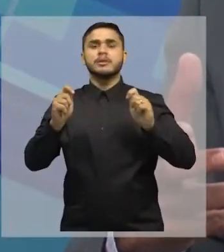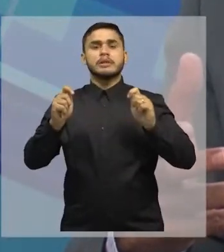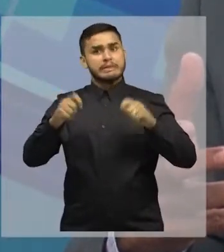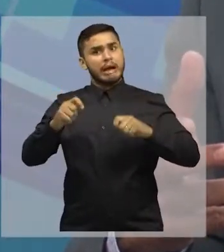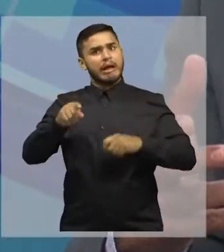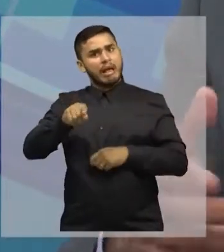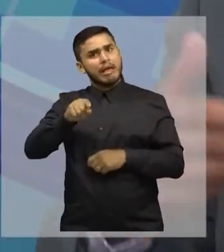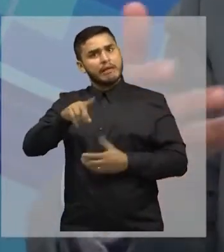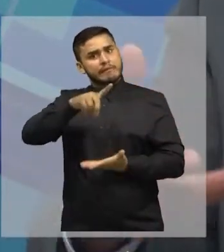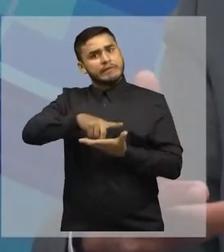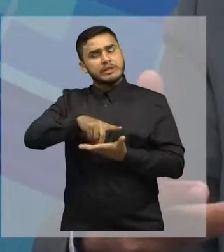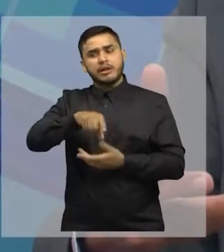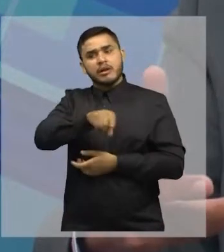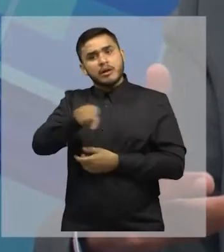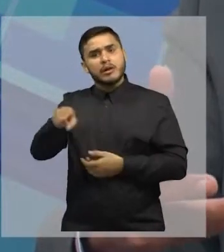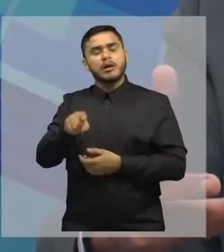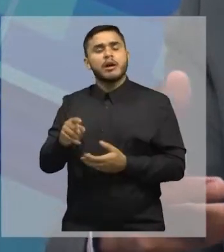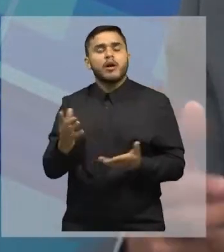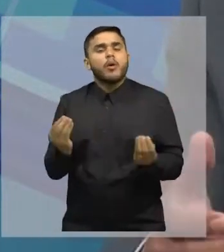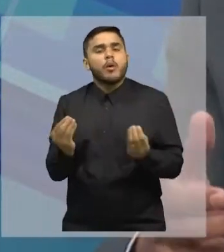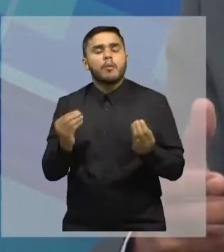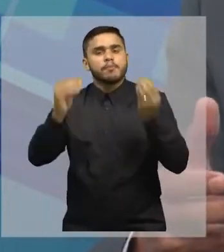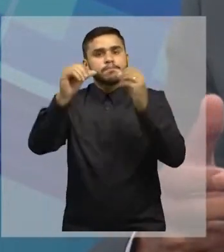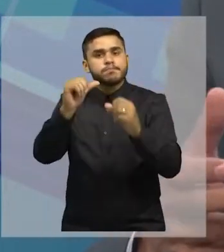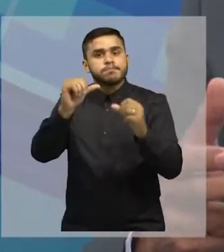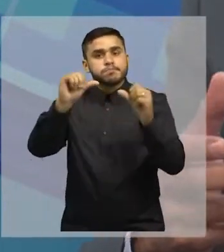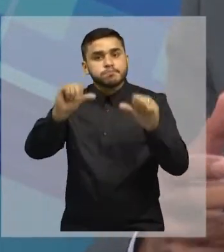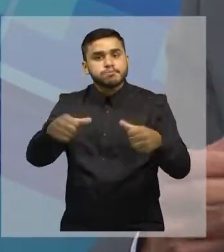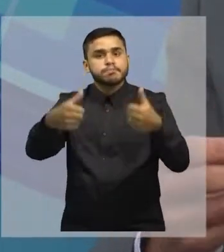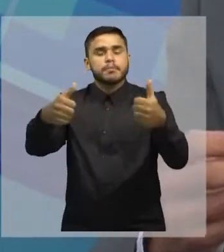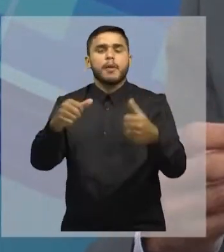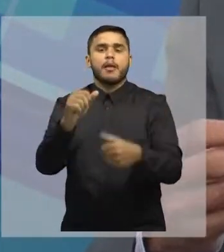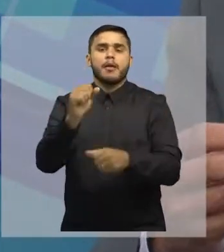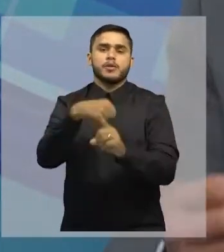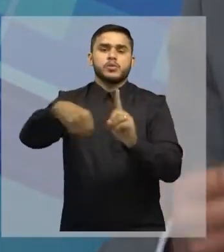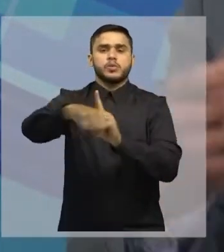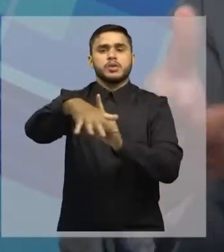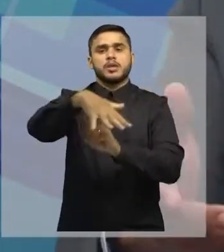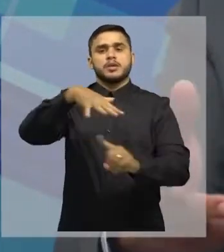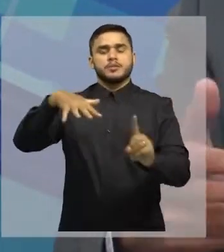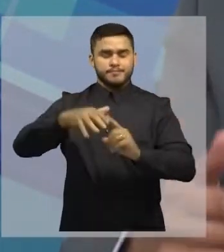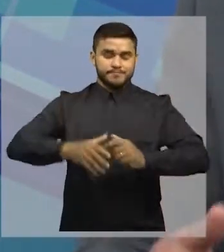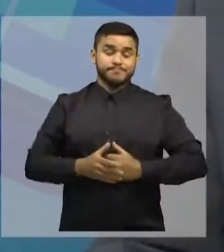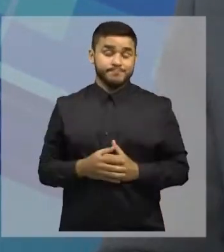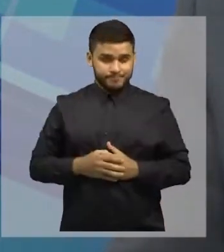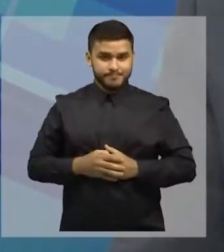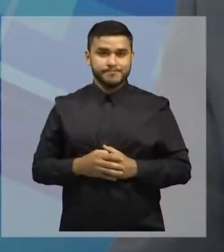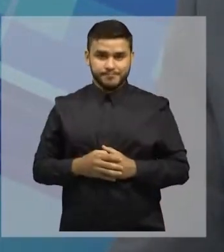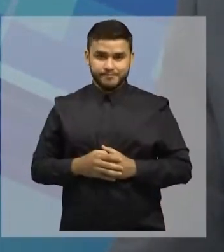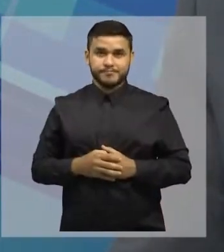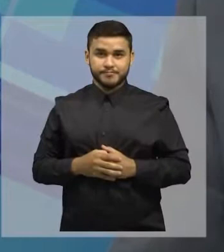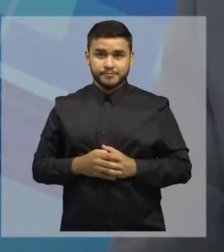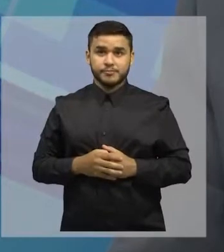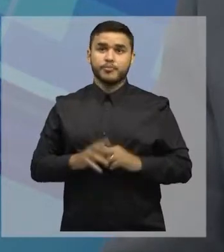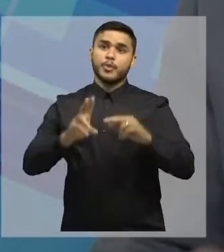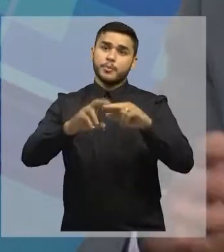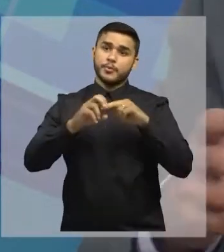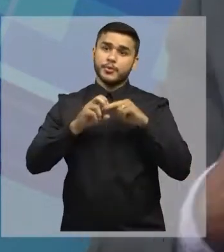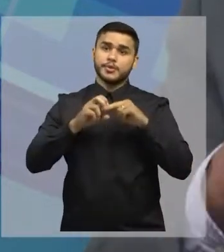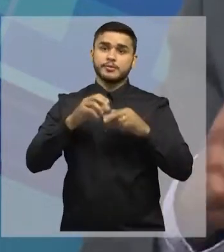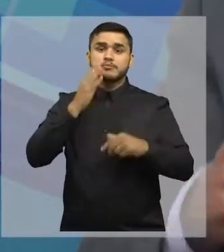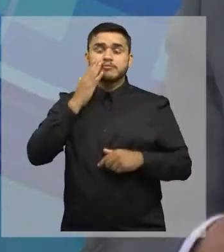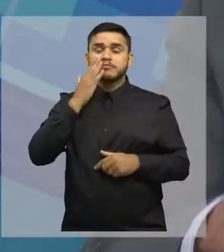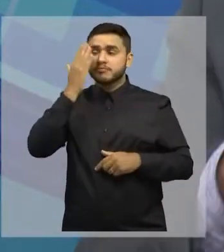resulta de um bem para a sociedade, porque a gente tem um projeto que é depurado dentro do Congresso, que